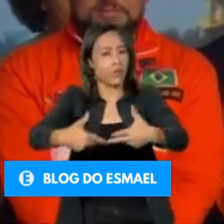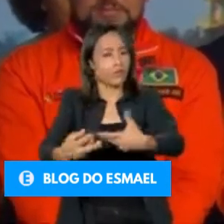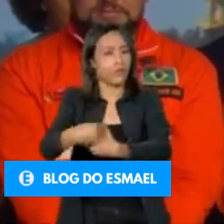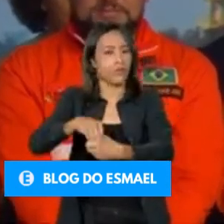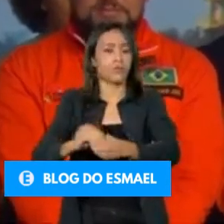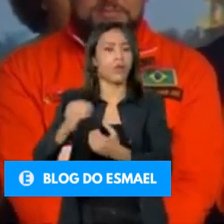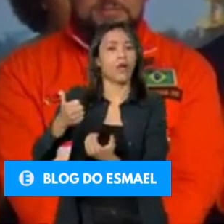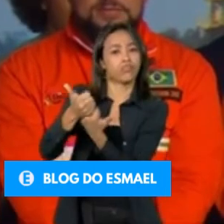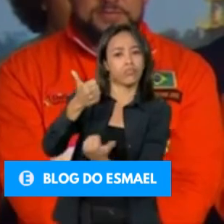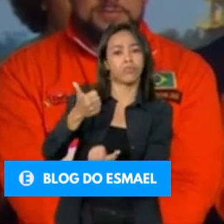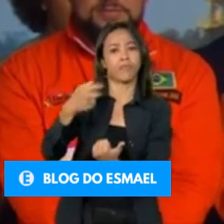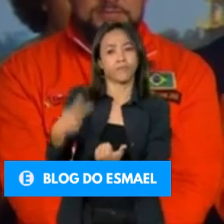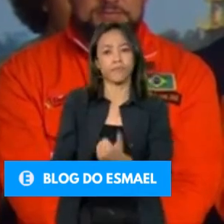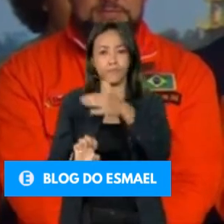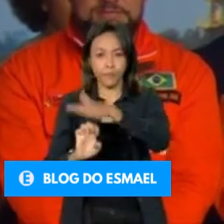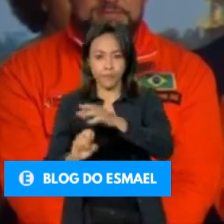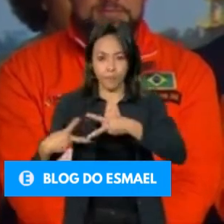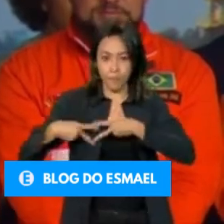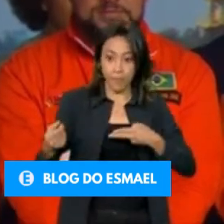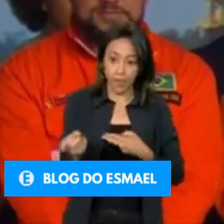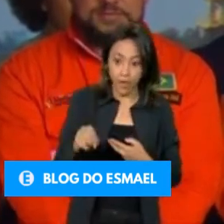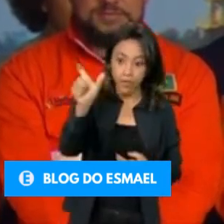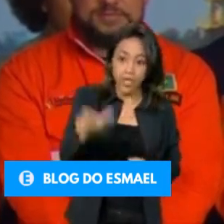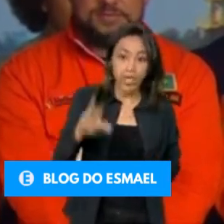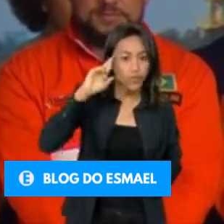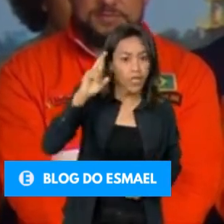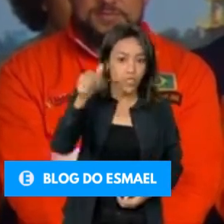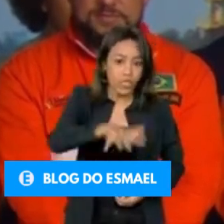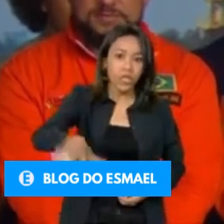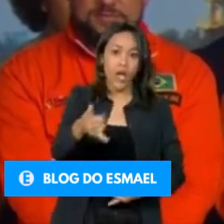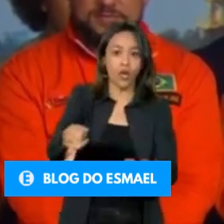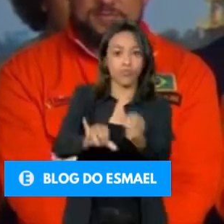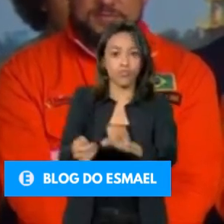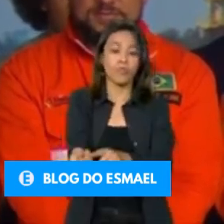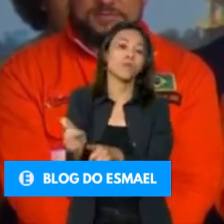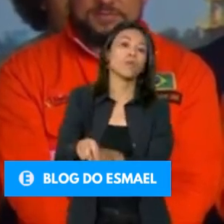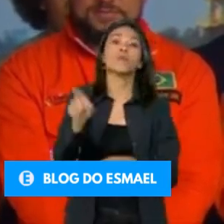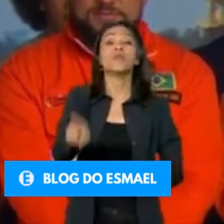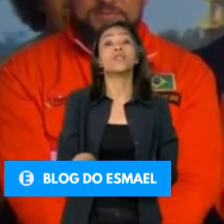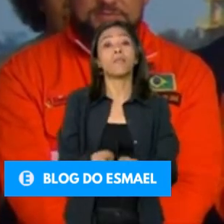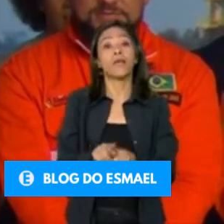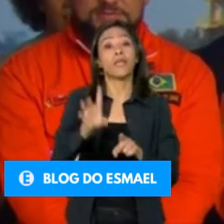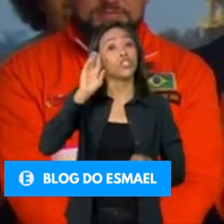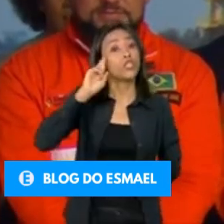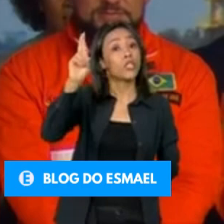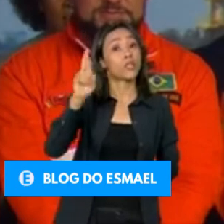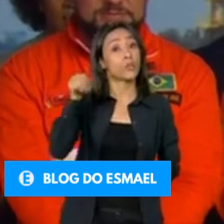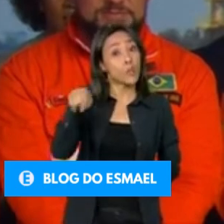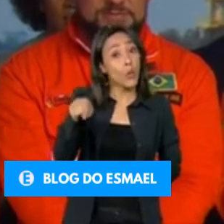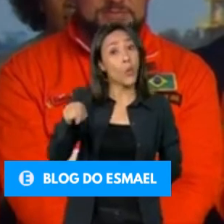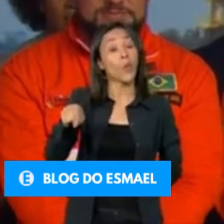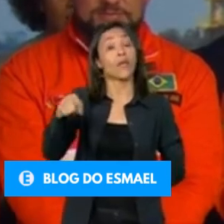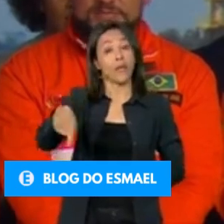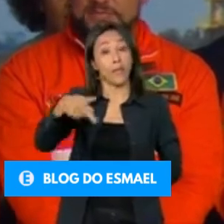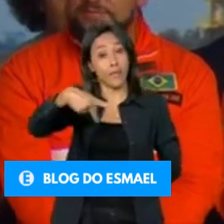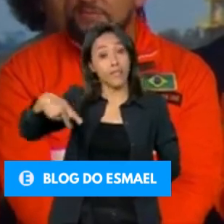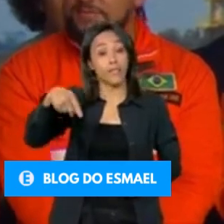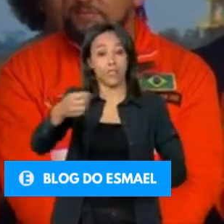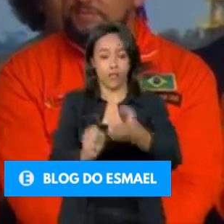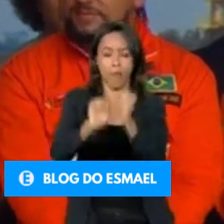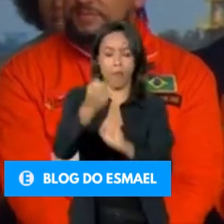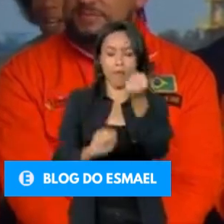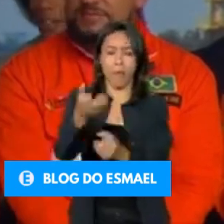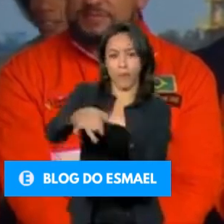o Felipe Gomes, gerente-geral da refinaria, presidente Getúlio Vargas, EPAR, e diretor-presidente da fábrica de fertilizantes nitrogenados,